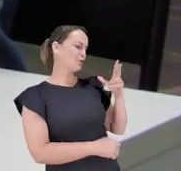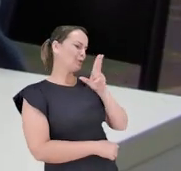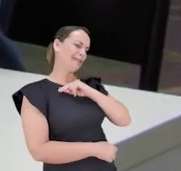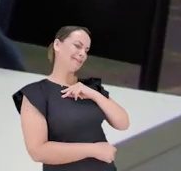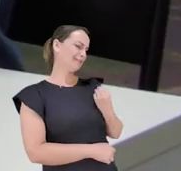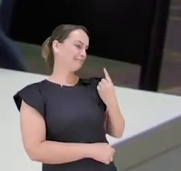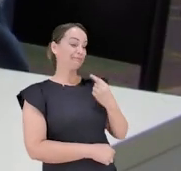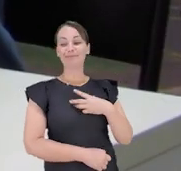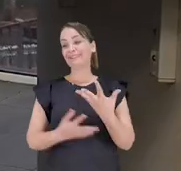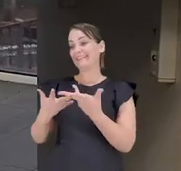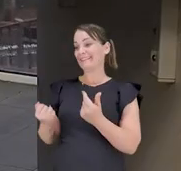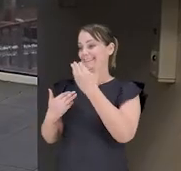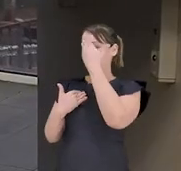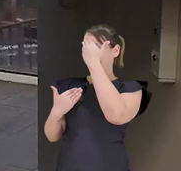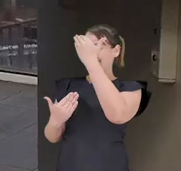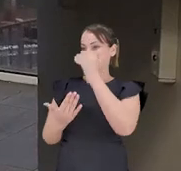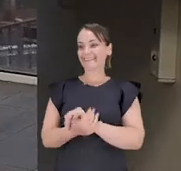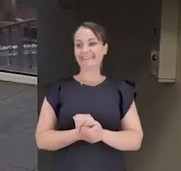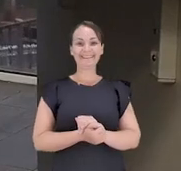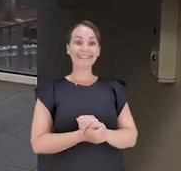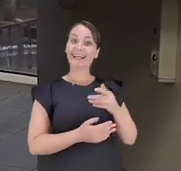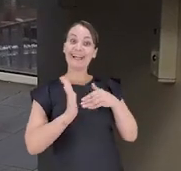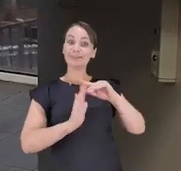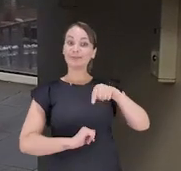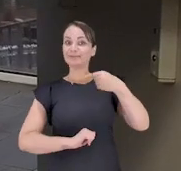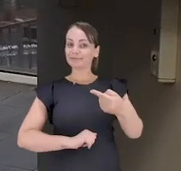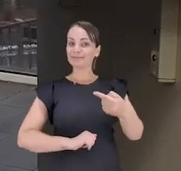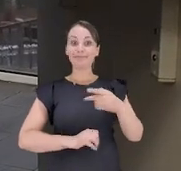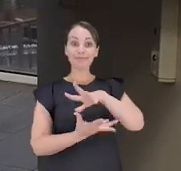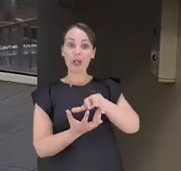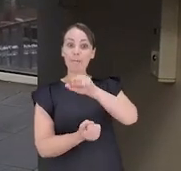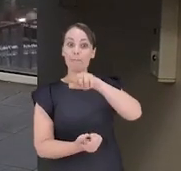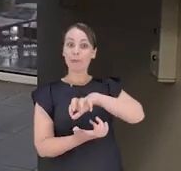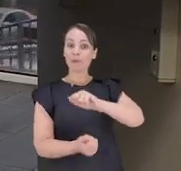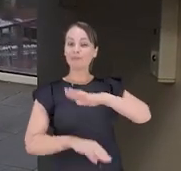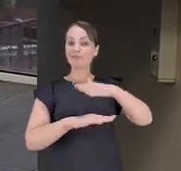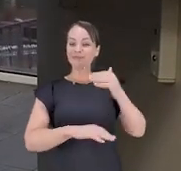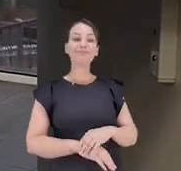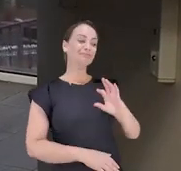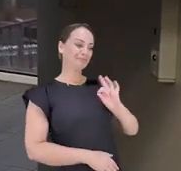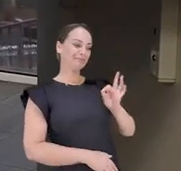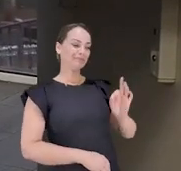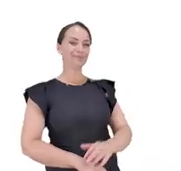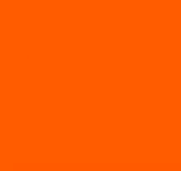Ai, tá maravilhoso. Pessoal, obrigada. E até uma próxima. Até a próxima. Que vem mais slimes. Com certeza.